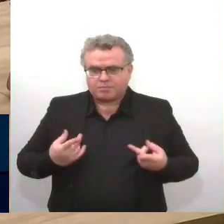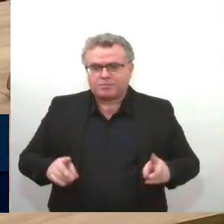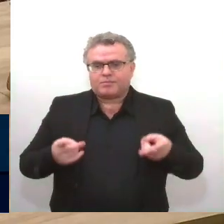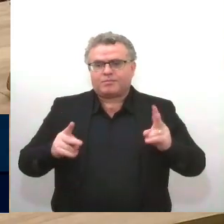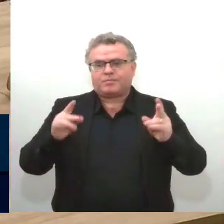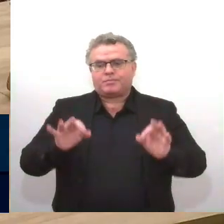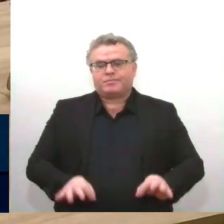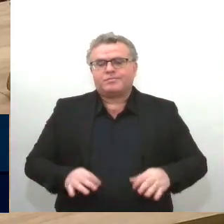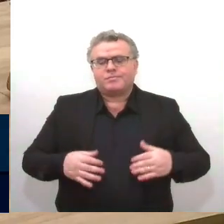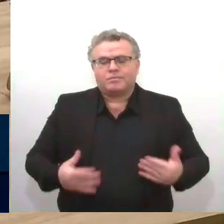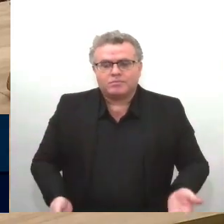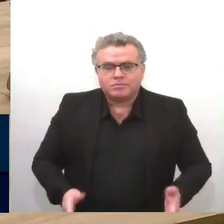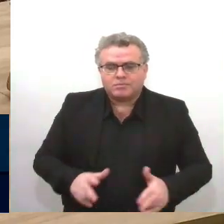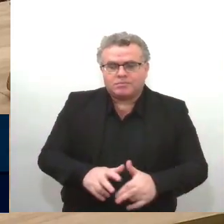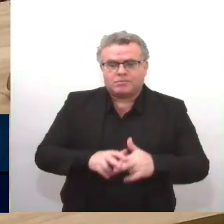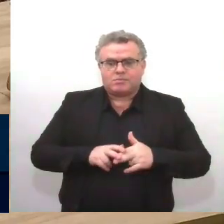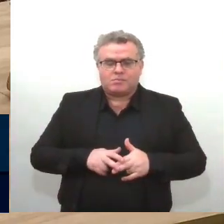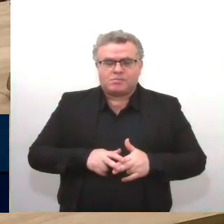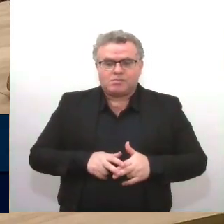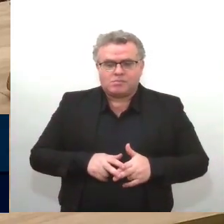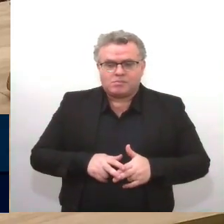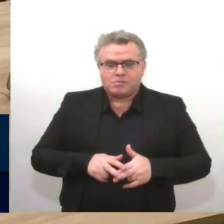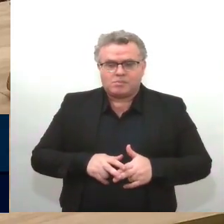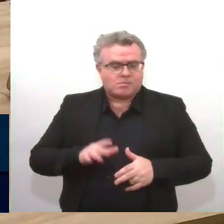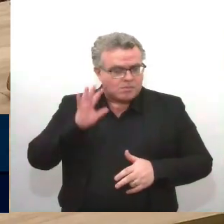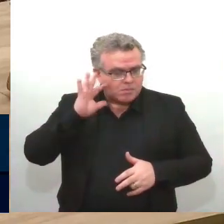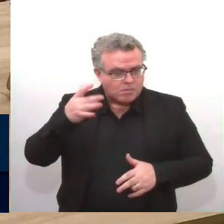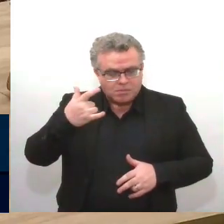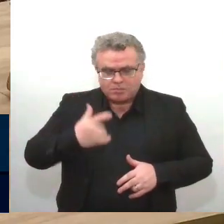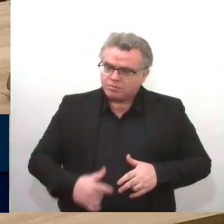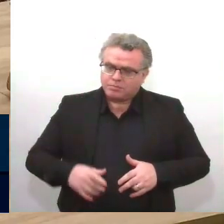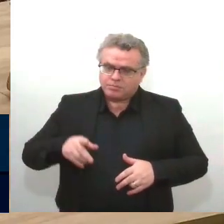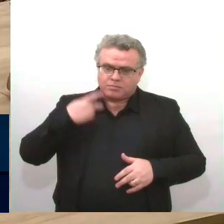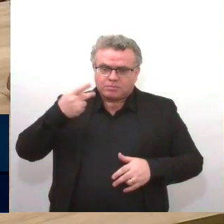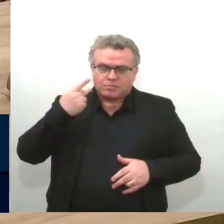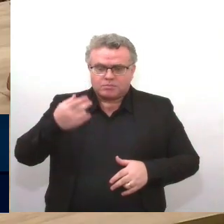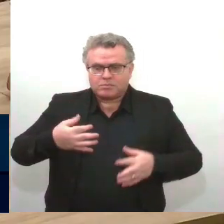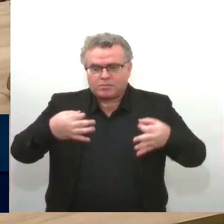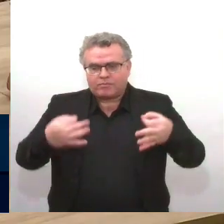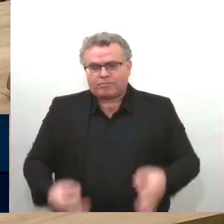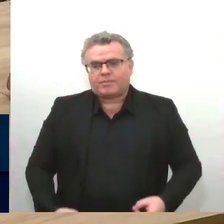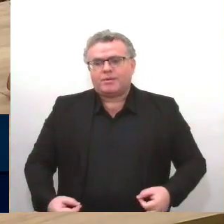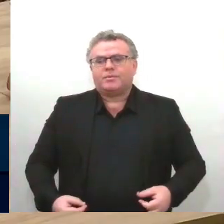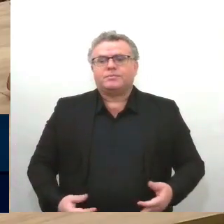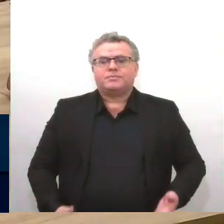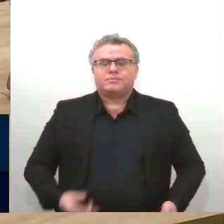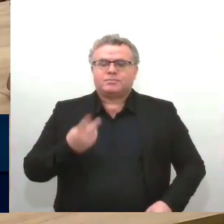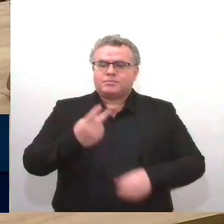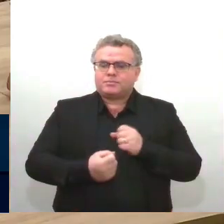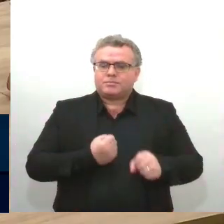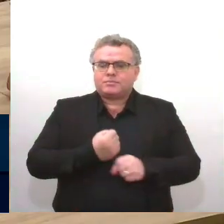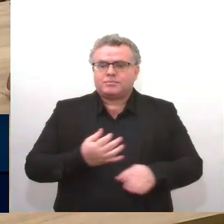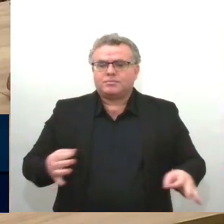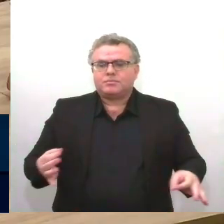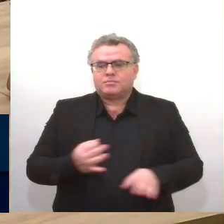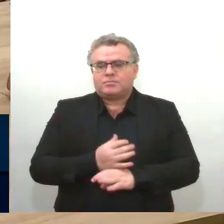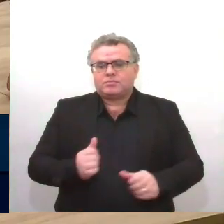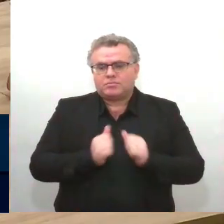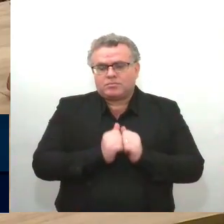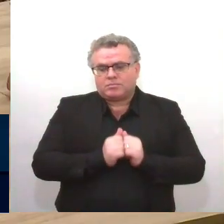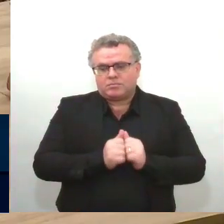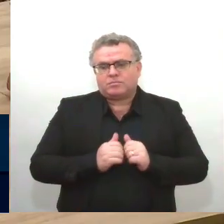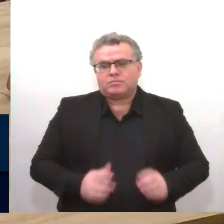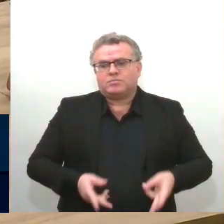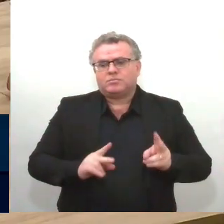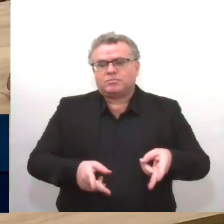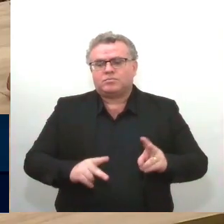eu penso como política e eu tenho certeza esses 2 anos que a gente quase 2 anos que a gente tá que a gente tá fazendo esse trabalho